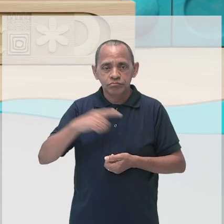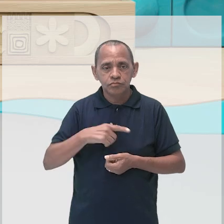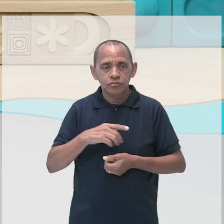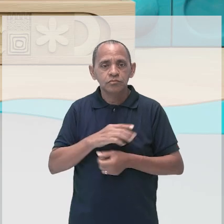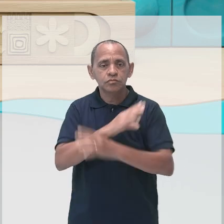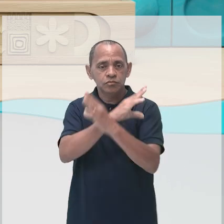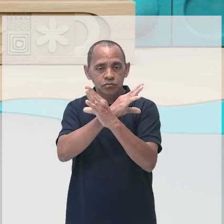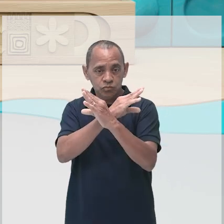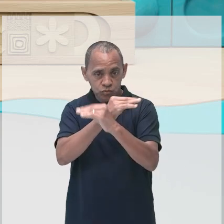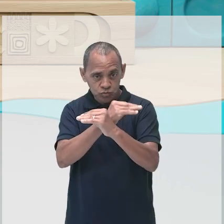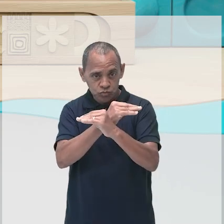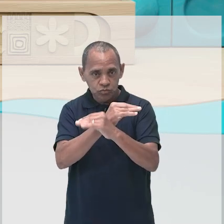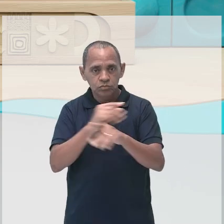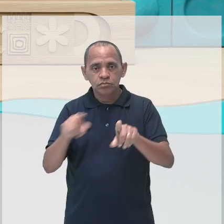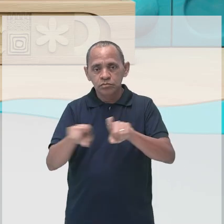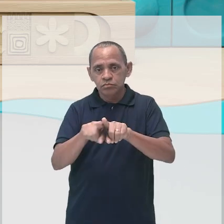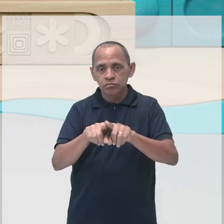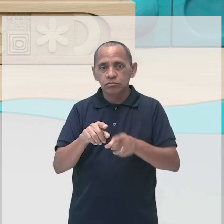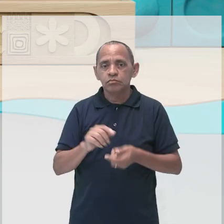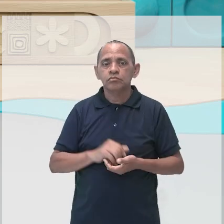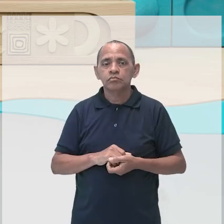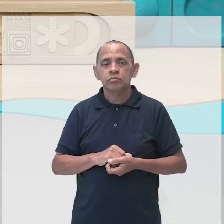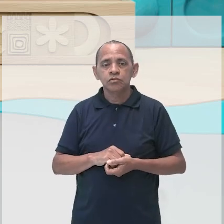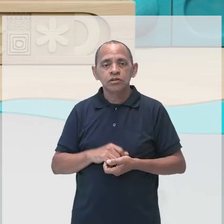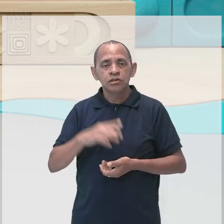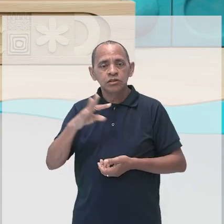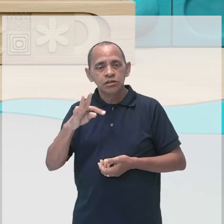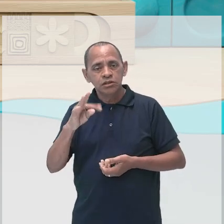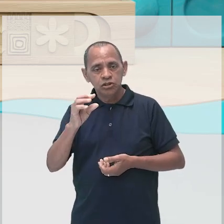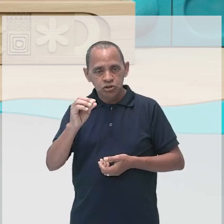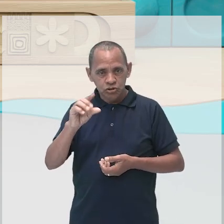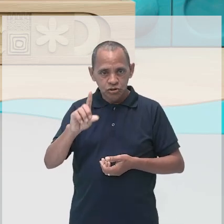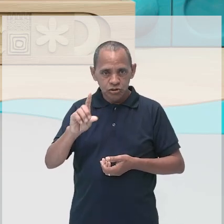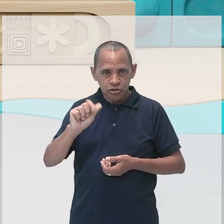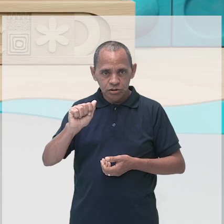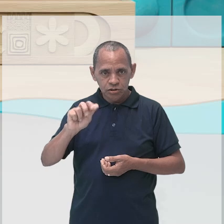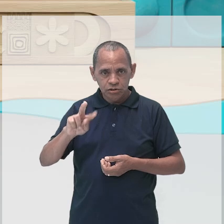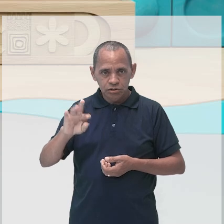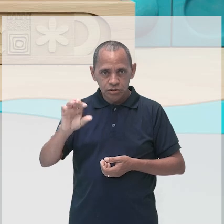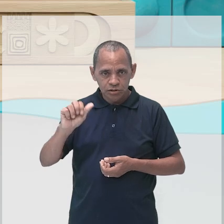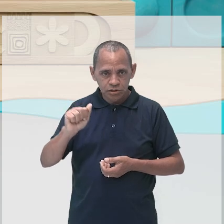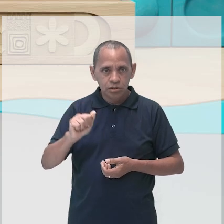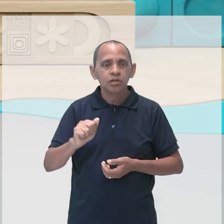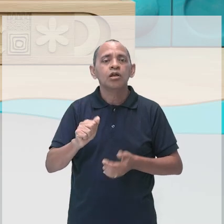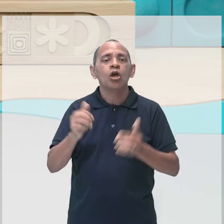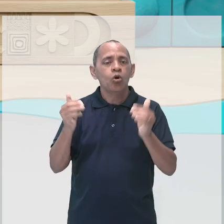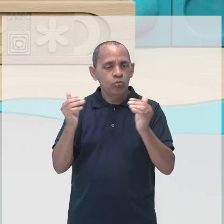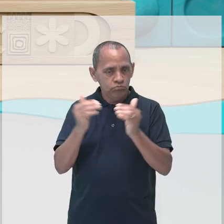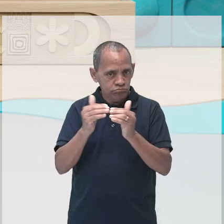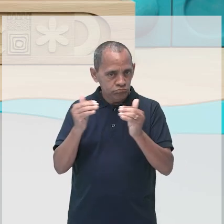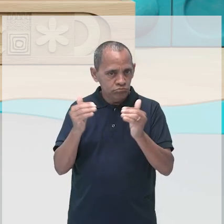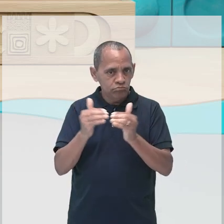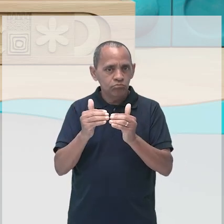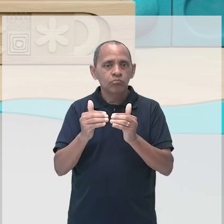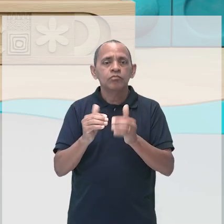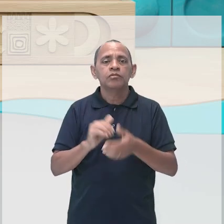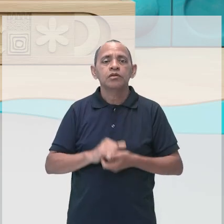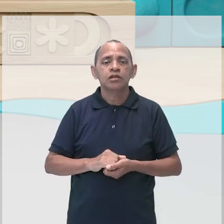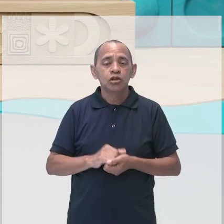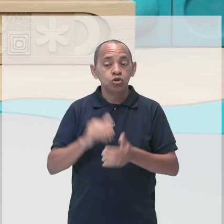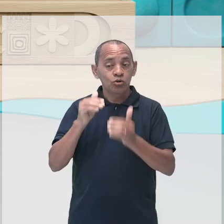só. Todavia, olha a ressalva. Eu concordo, eu sou contrário à